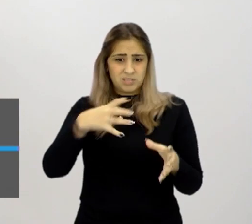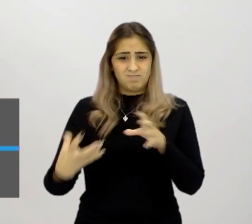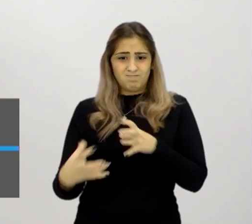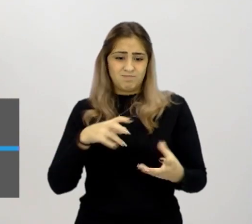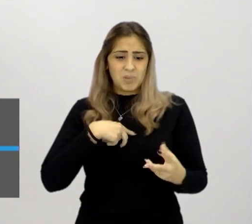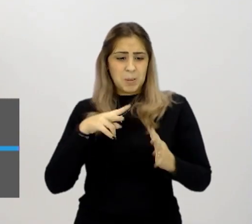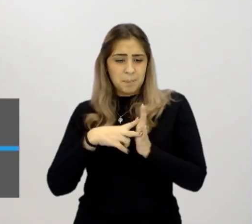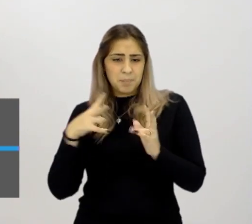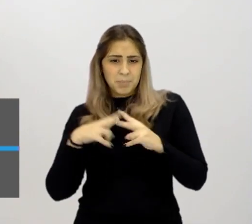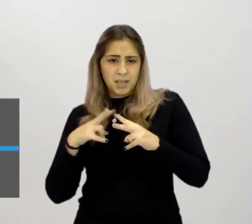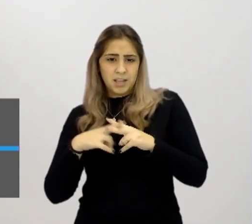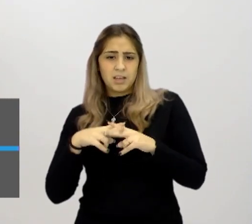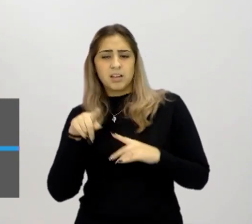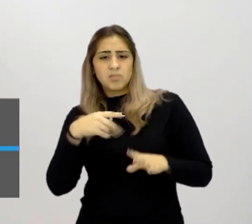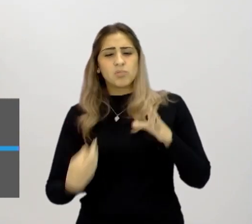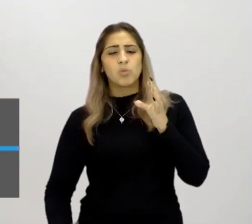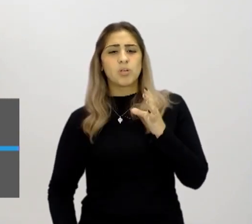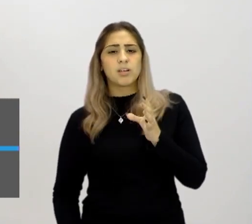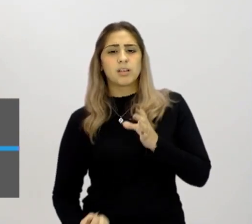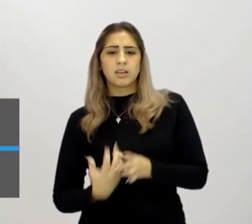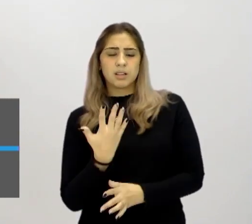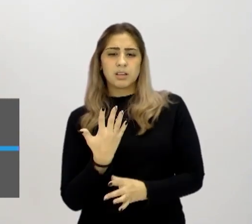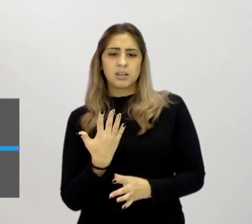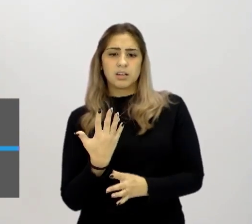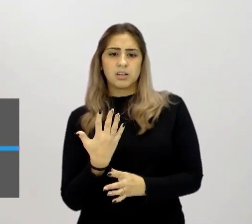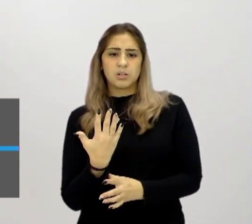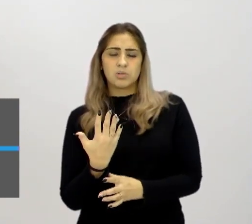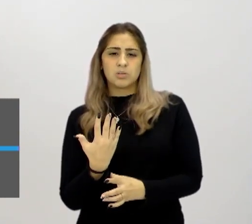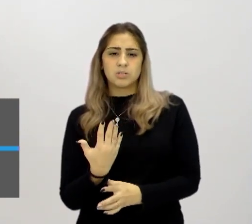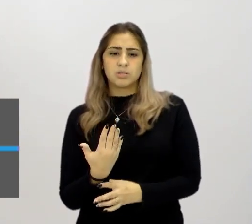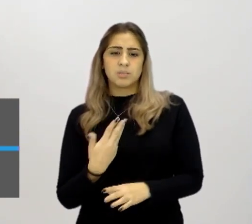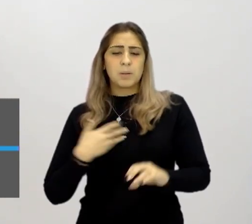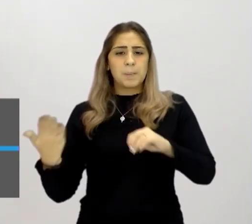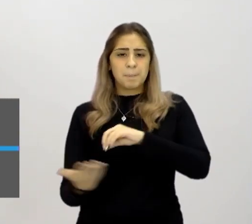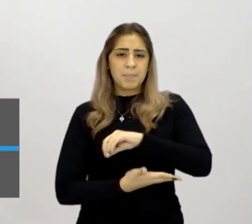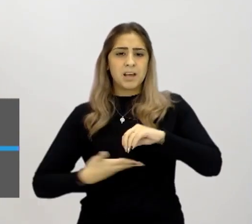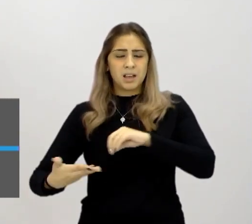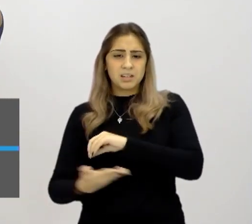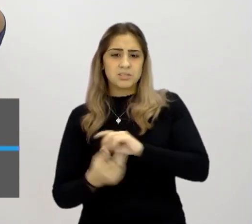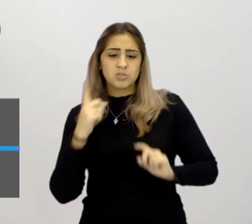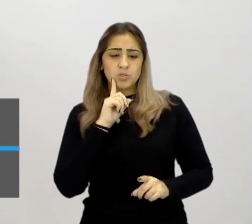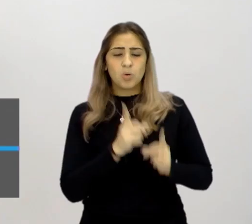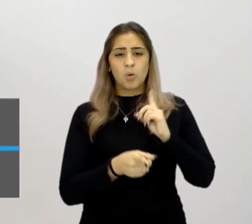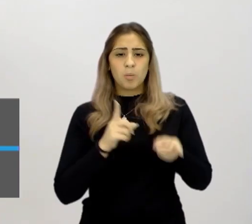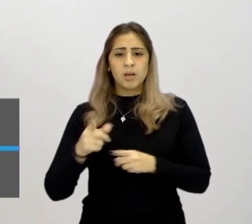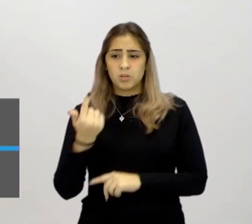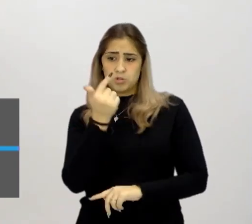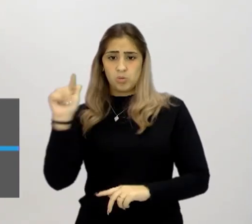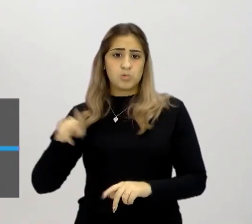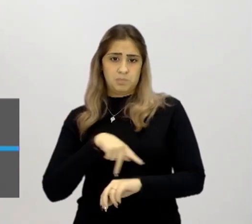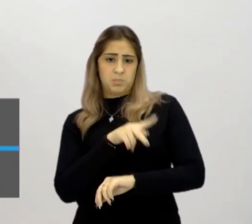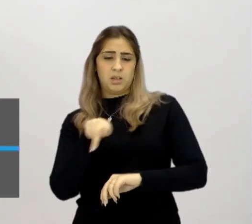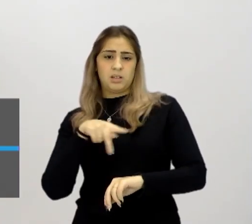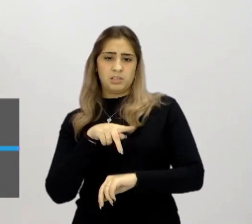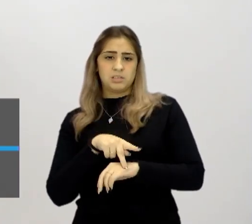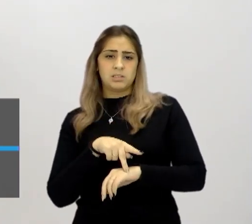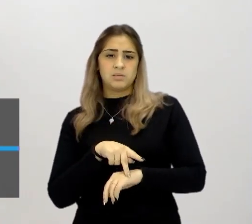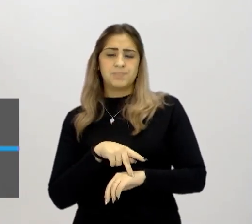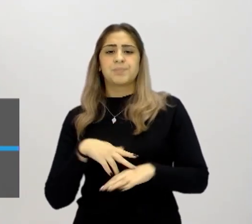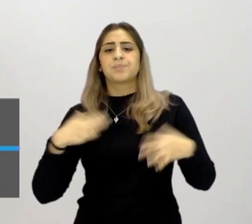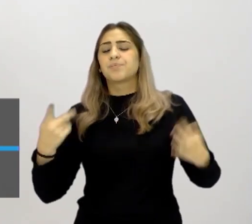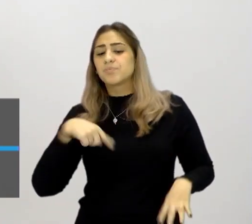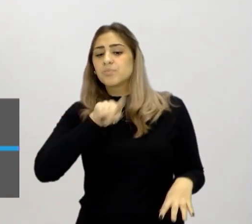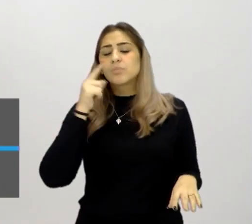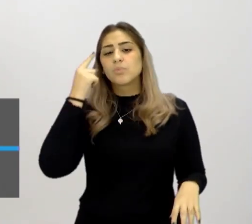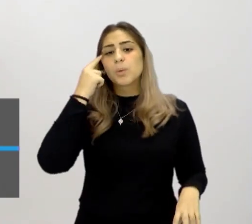eles vão criando zonas de bases de comando em outros países. Então, se a gente